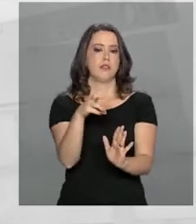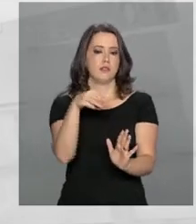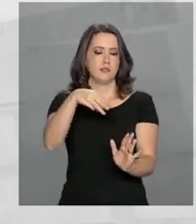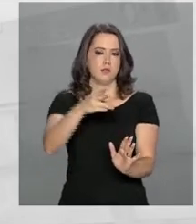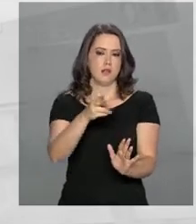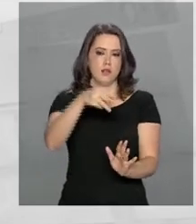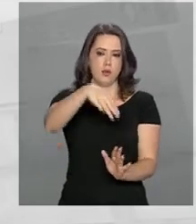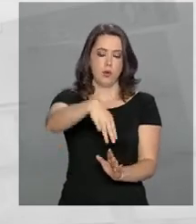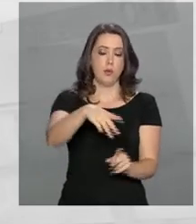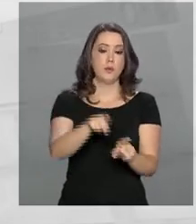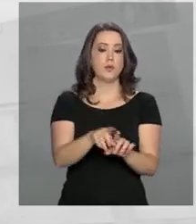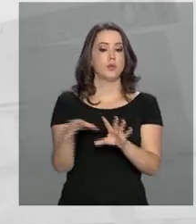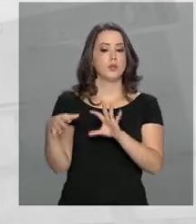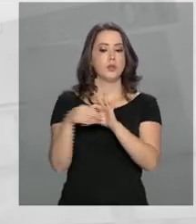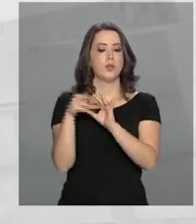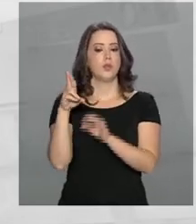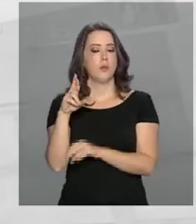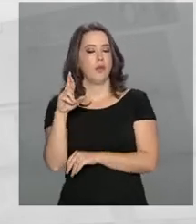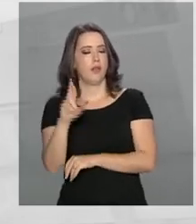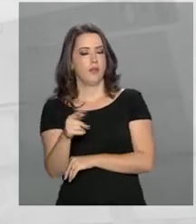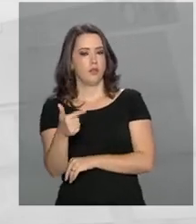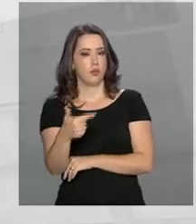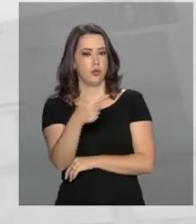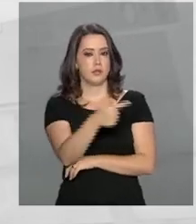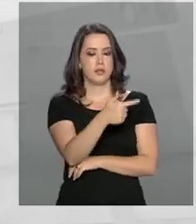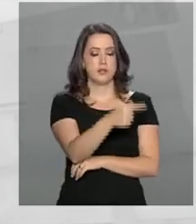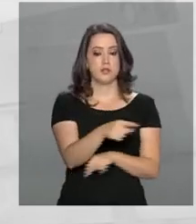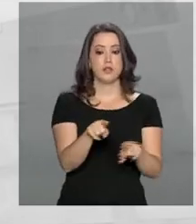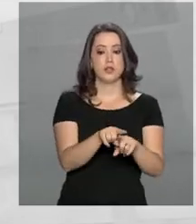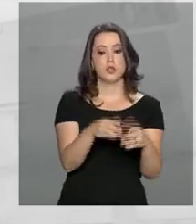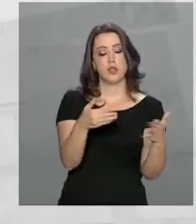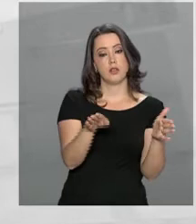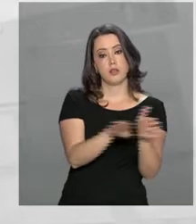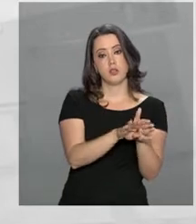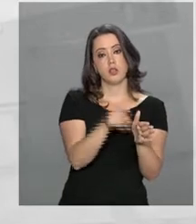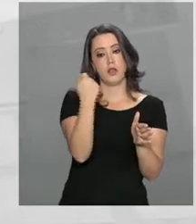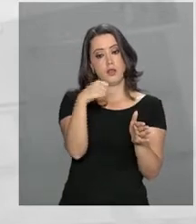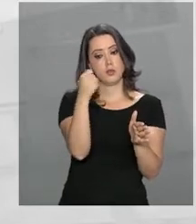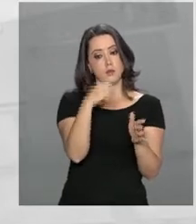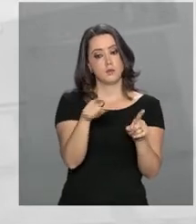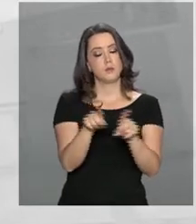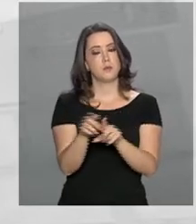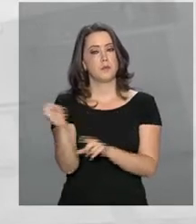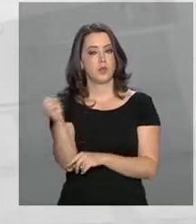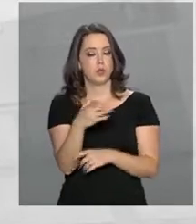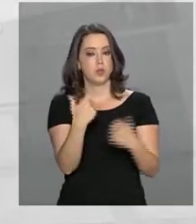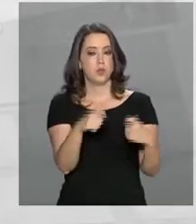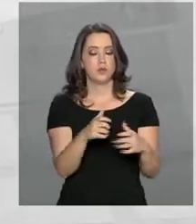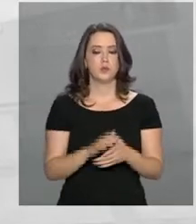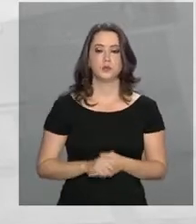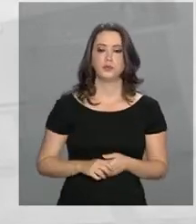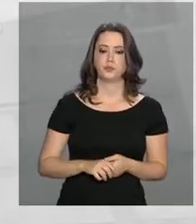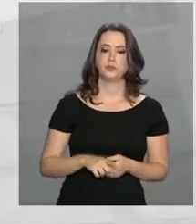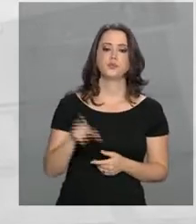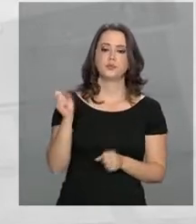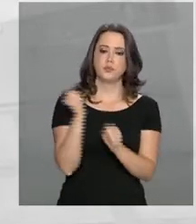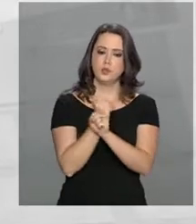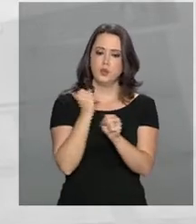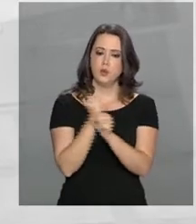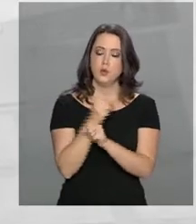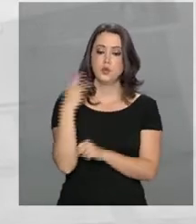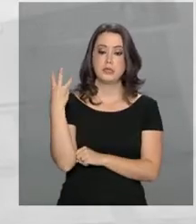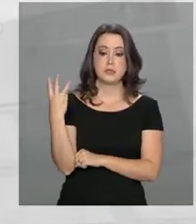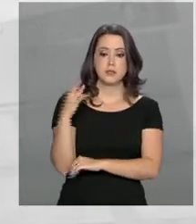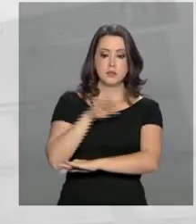quilômetros ligando a BR-277, a aduana da Argentina e a nova ponte. Também está prevista a construção de uma